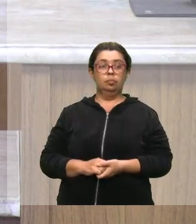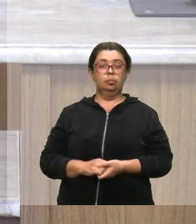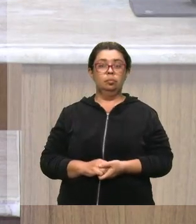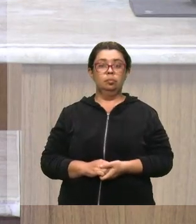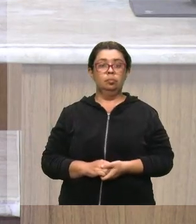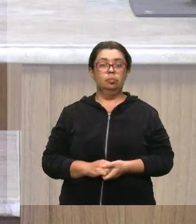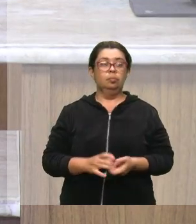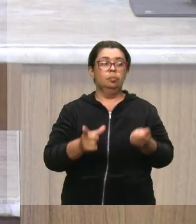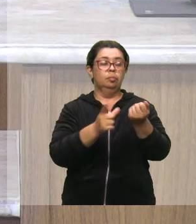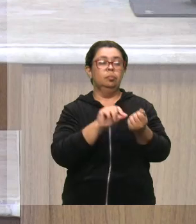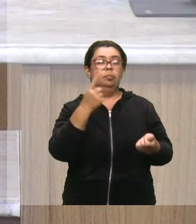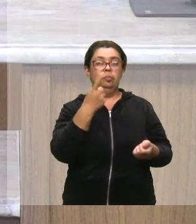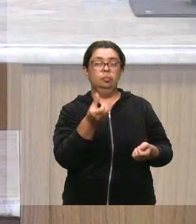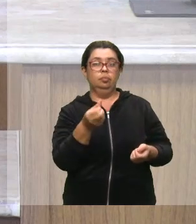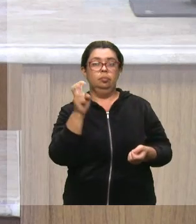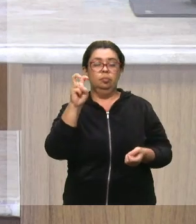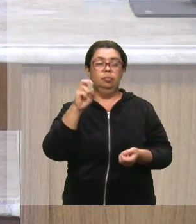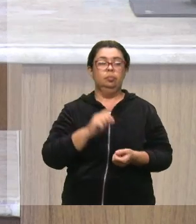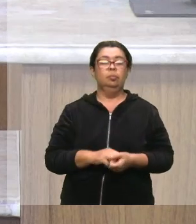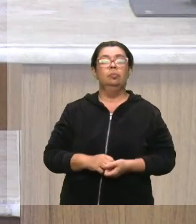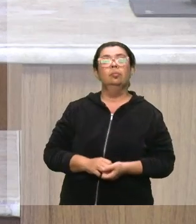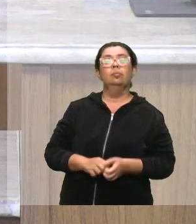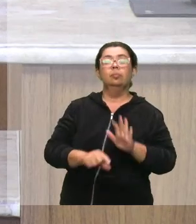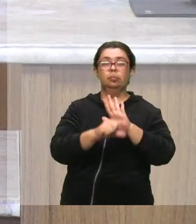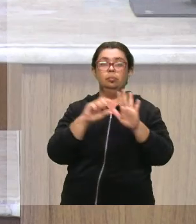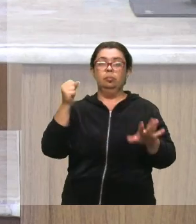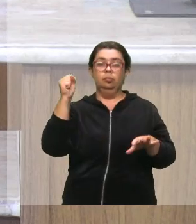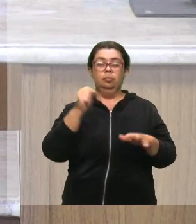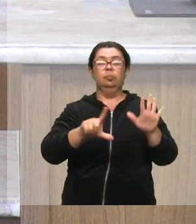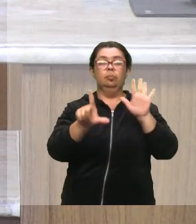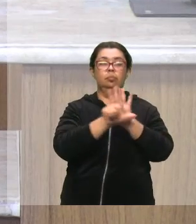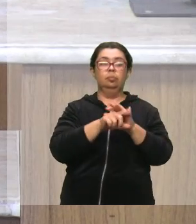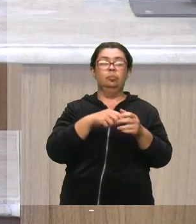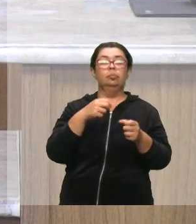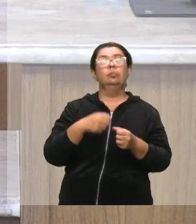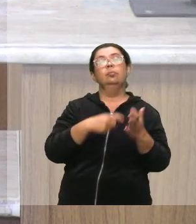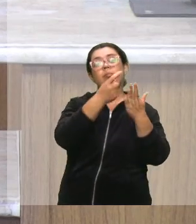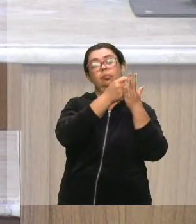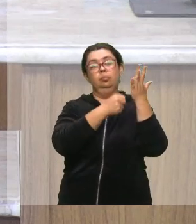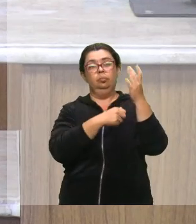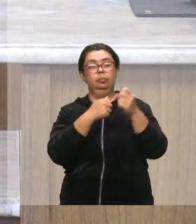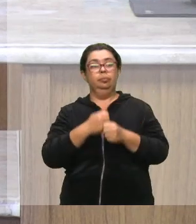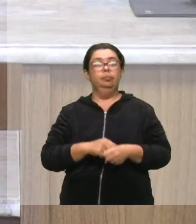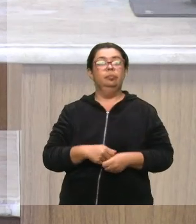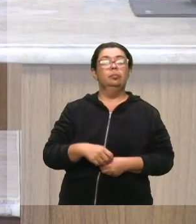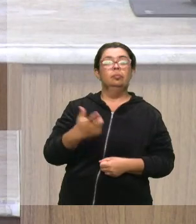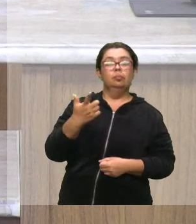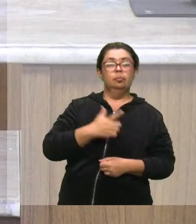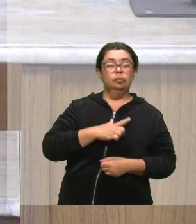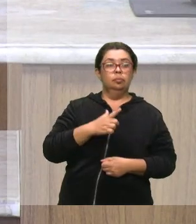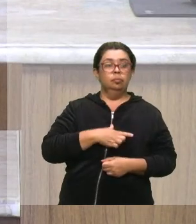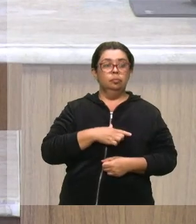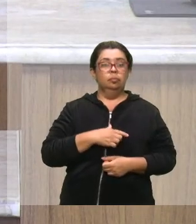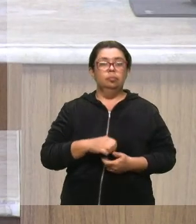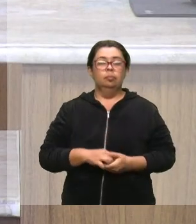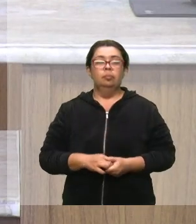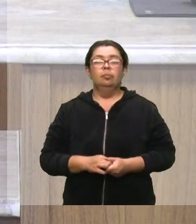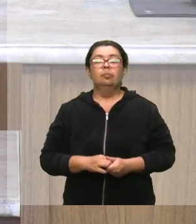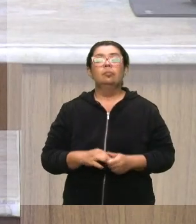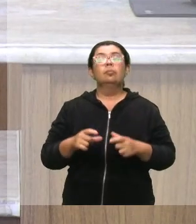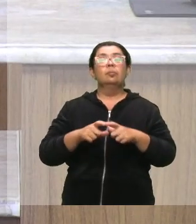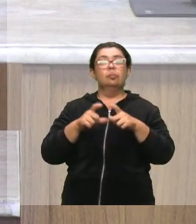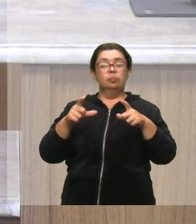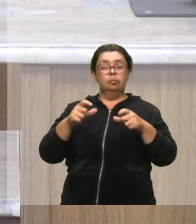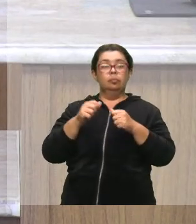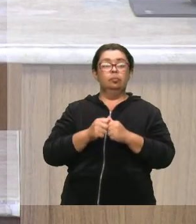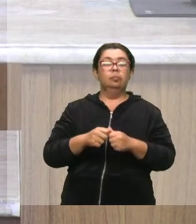O artigo 165, parágrafo 8º, diz o seguinte: a lei orçamentária anual não conterá dispositivo estranho à previsão de receita e à